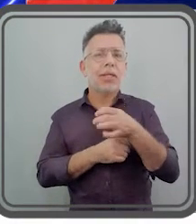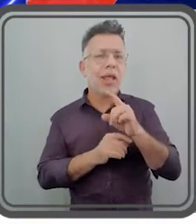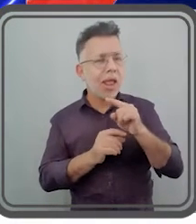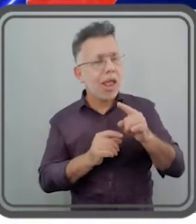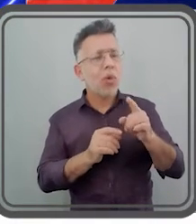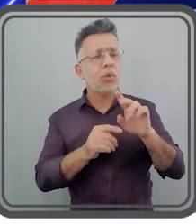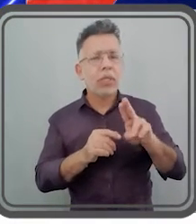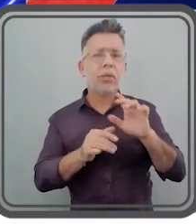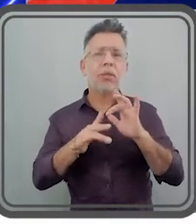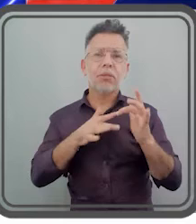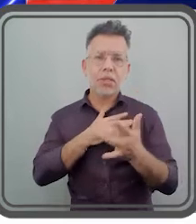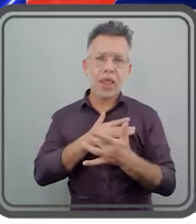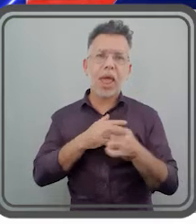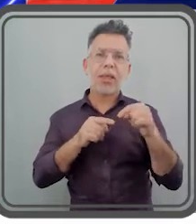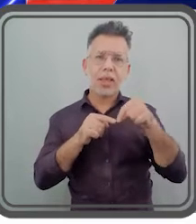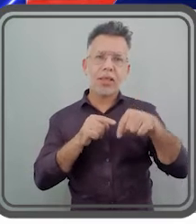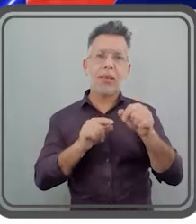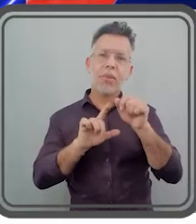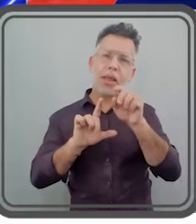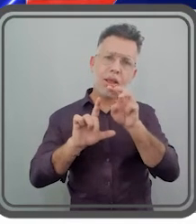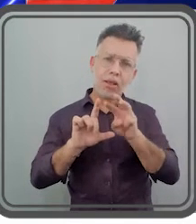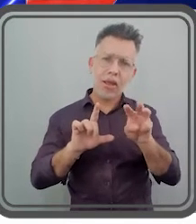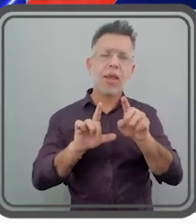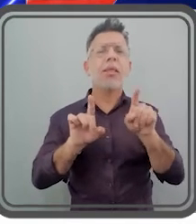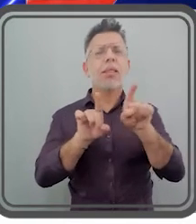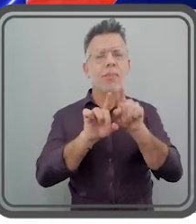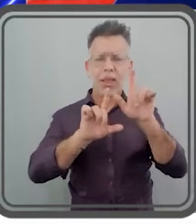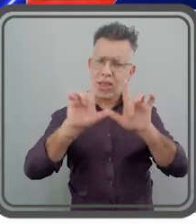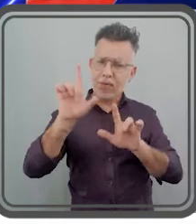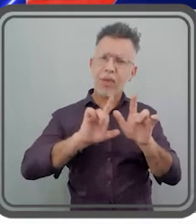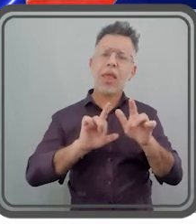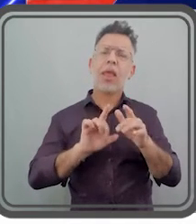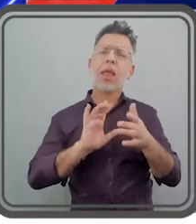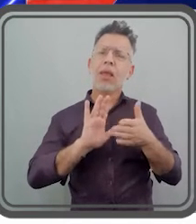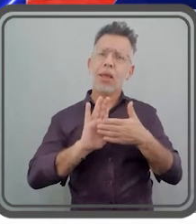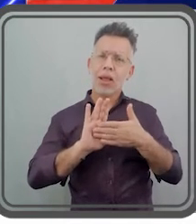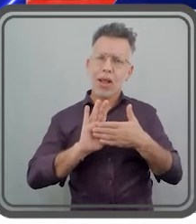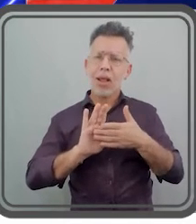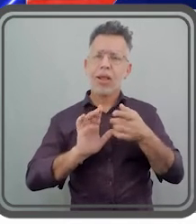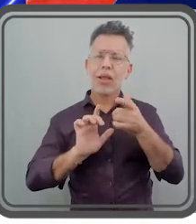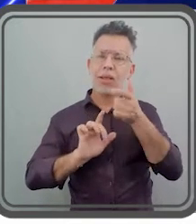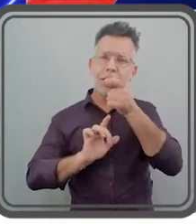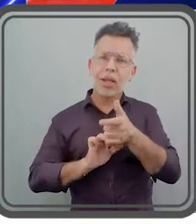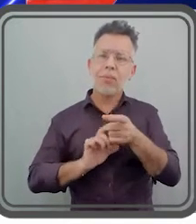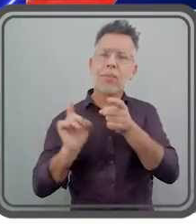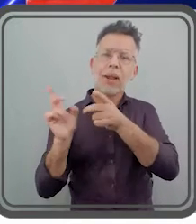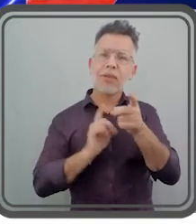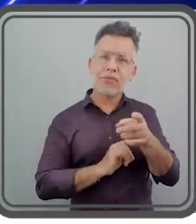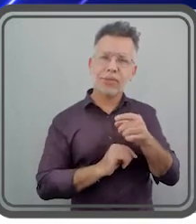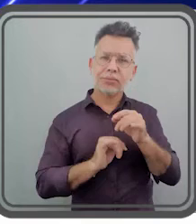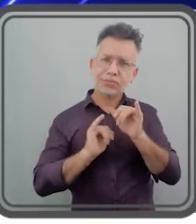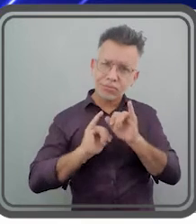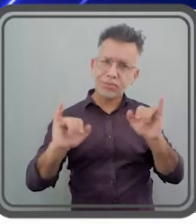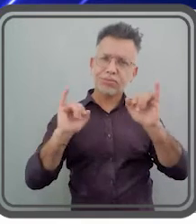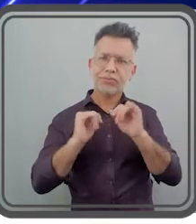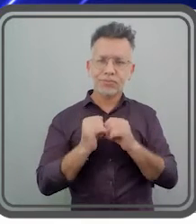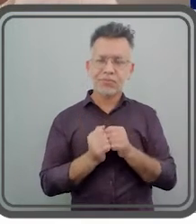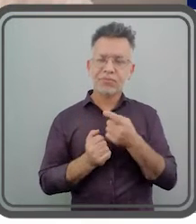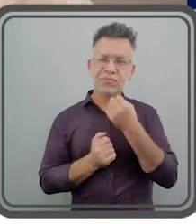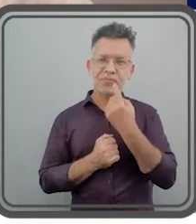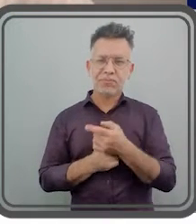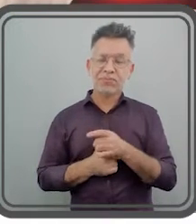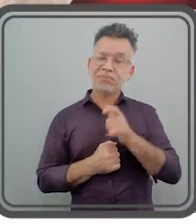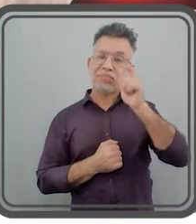tempo em redes sociais cima através do Caic como a gente pode até colocar entender tudo então é uma forma bem interessante para canal de venda em é muito